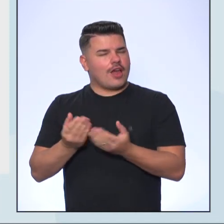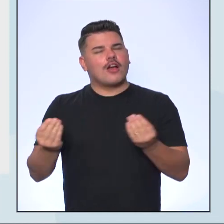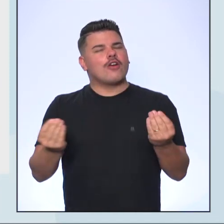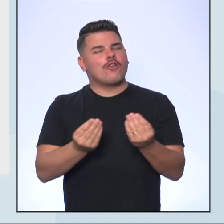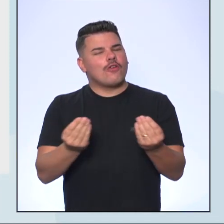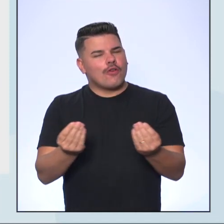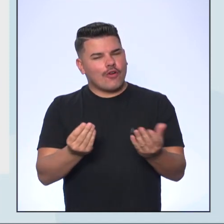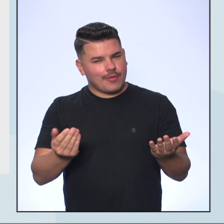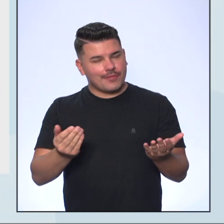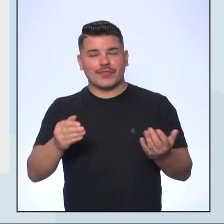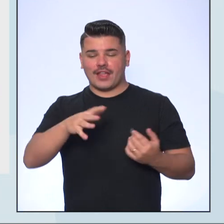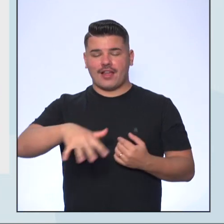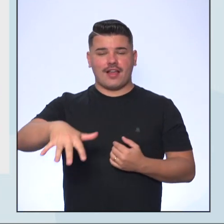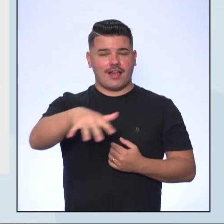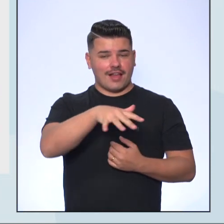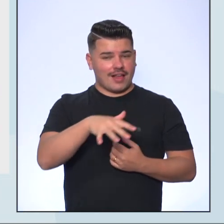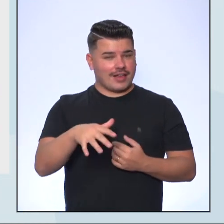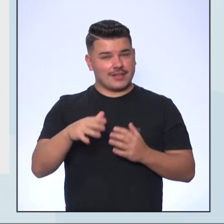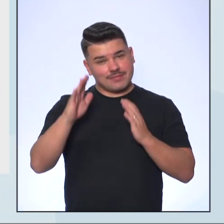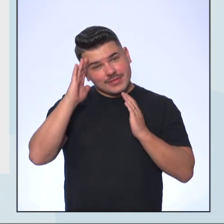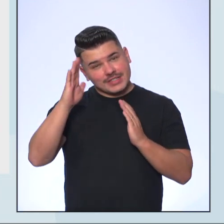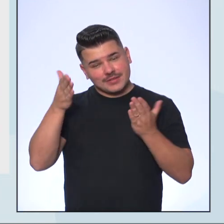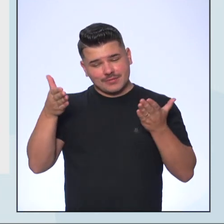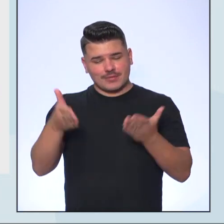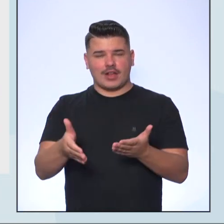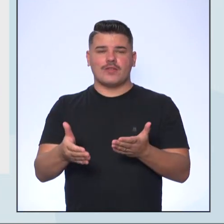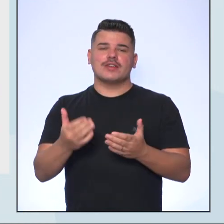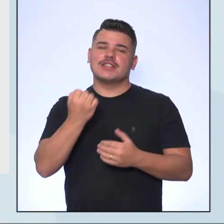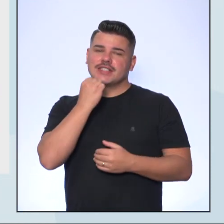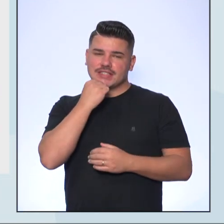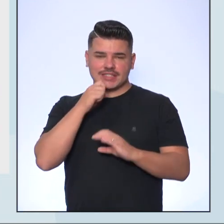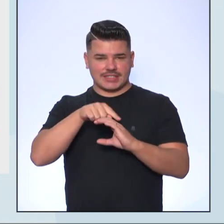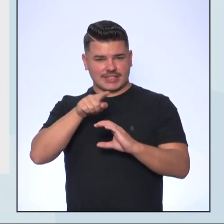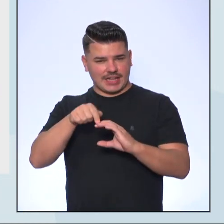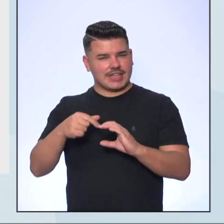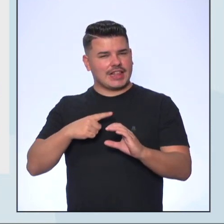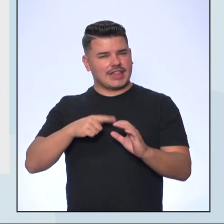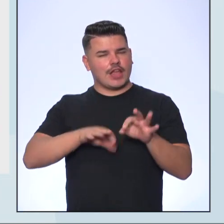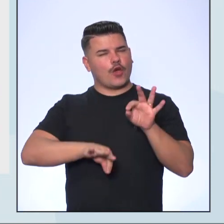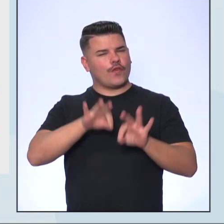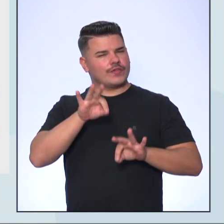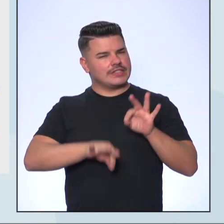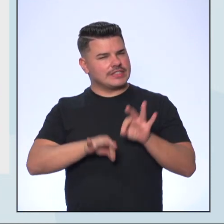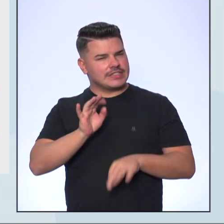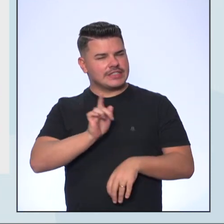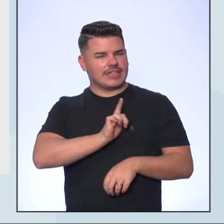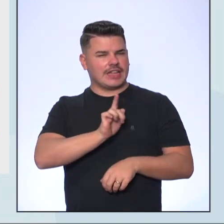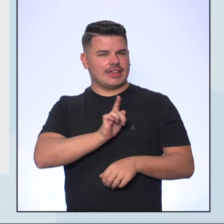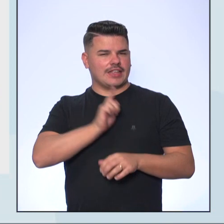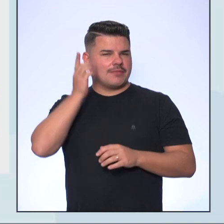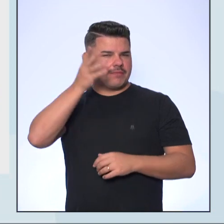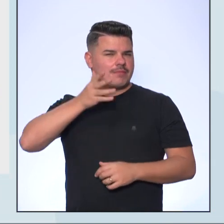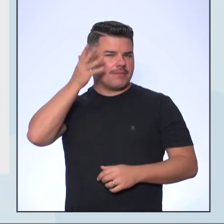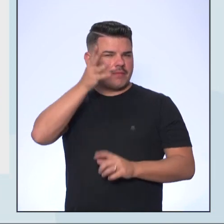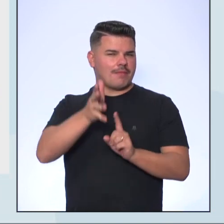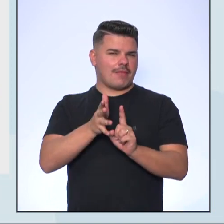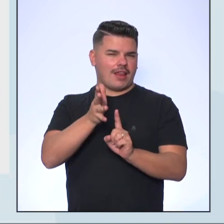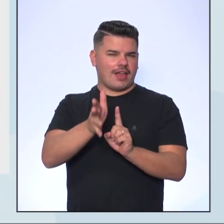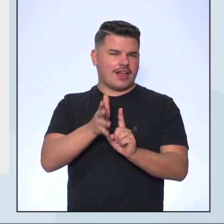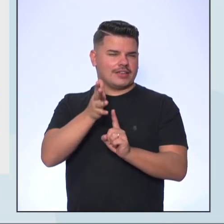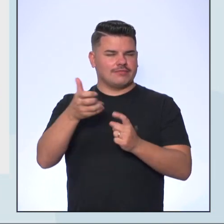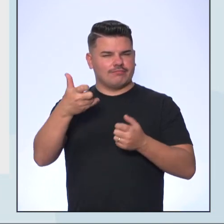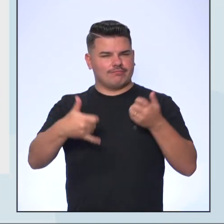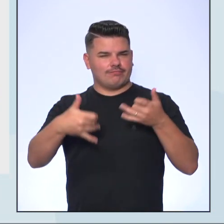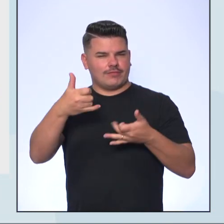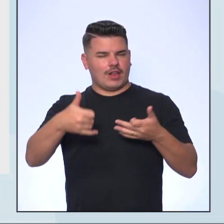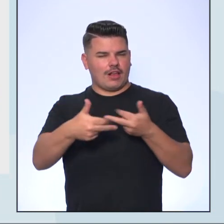são da área de ciências, são oficinas, palestras de assunto de fronteira